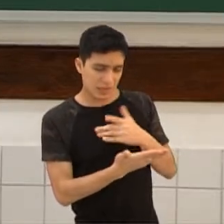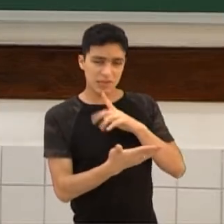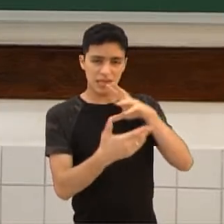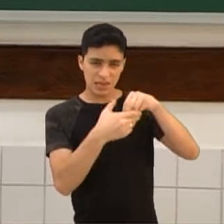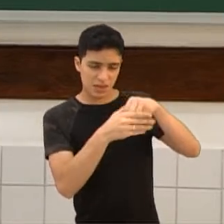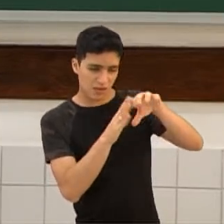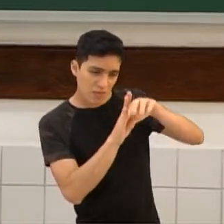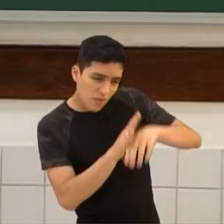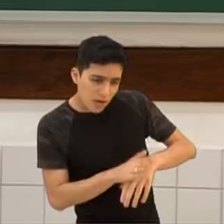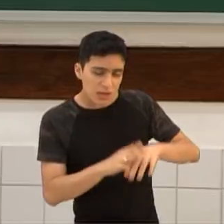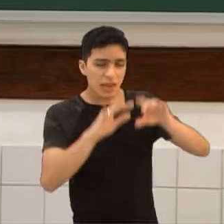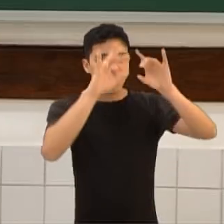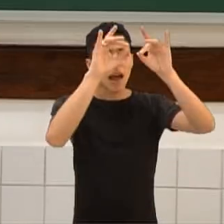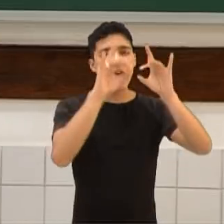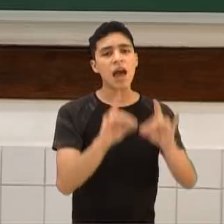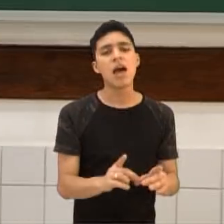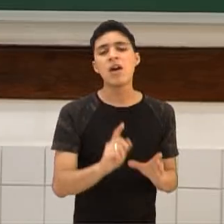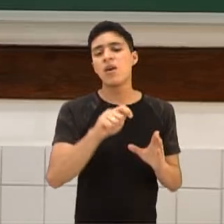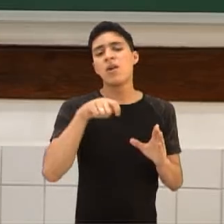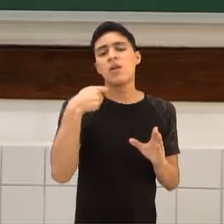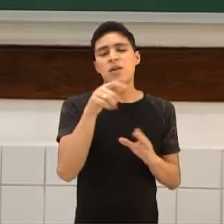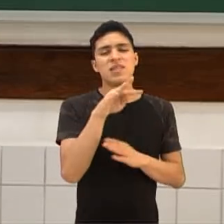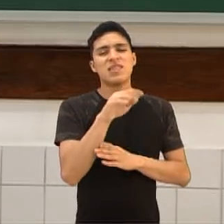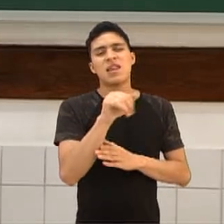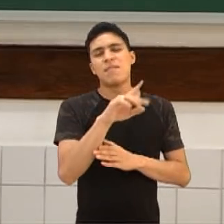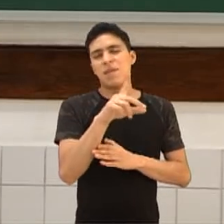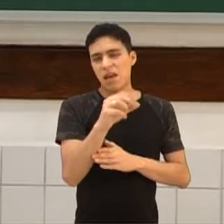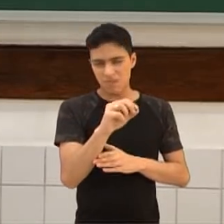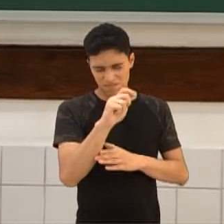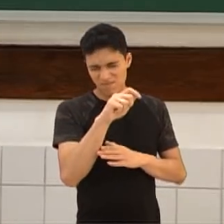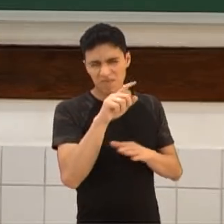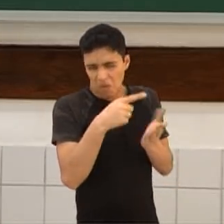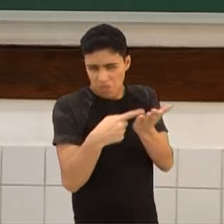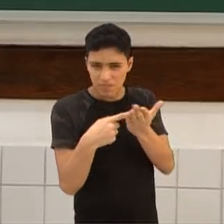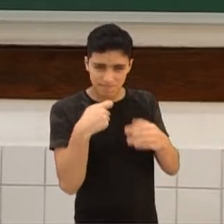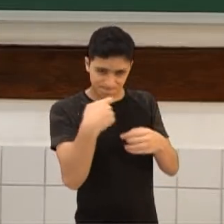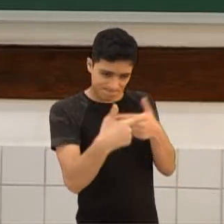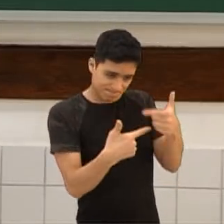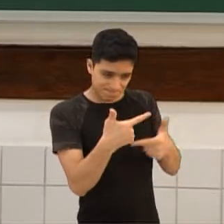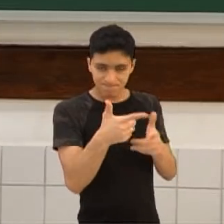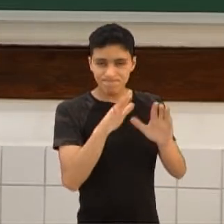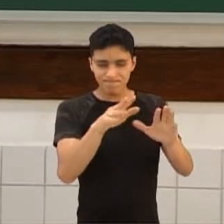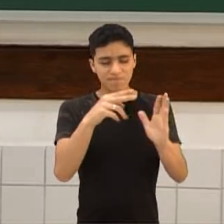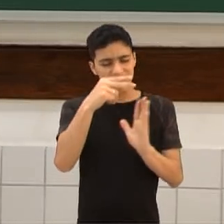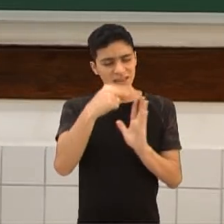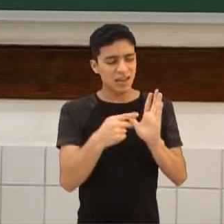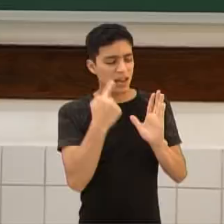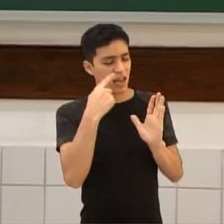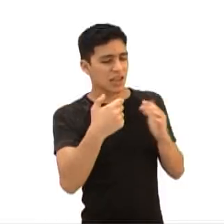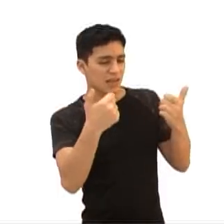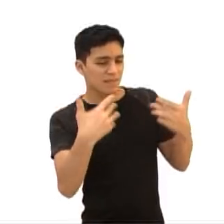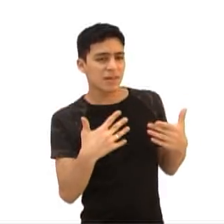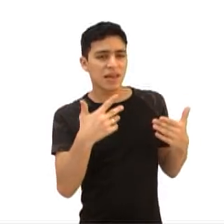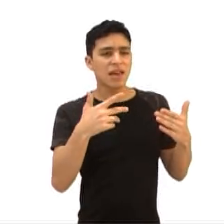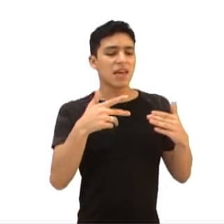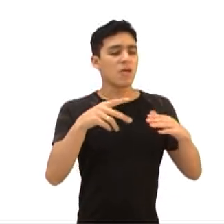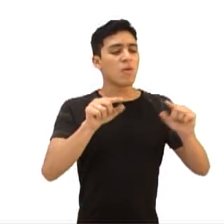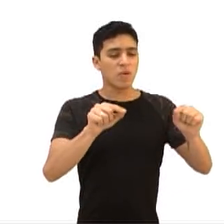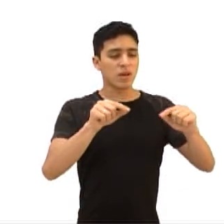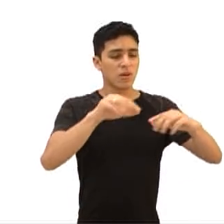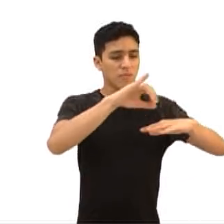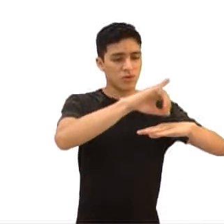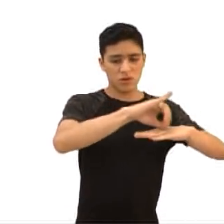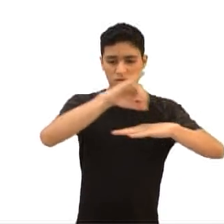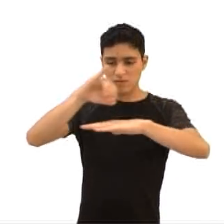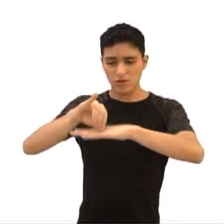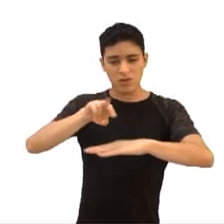as definições, né, sobre trabalho. O trabalho, se você observar aqui e fazer a leitura comigo, é a energia transferida para um corpo